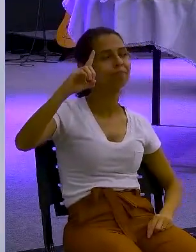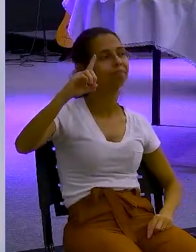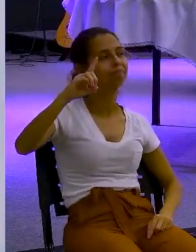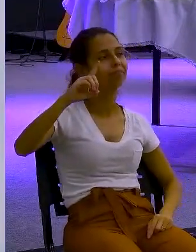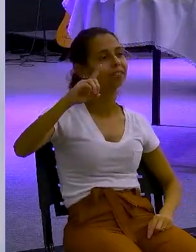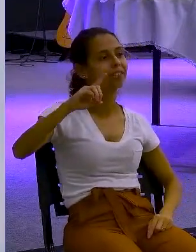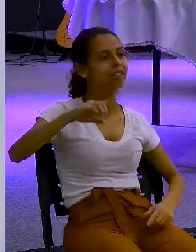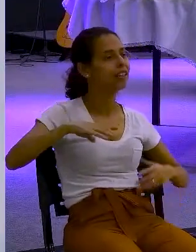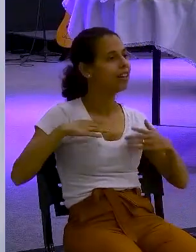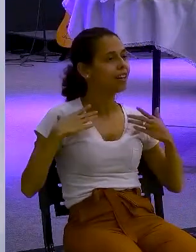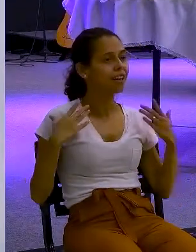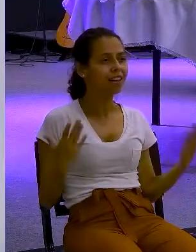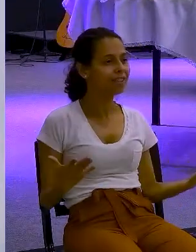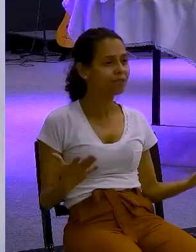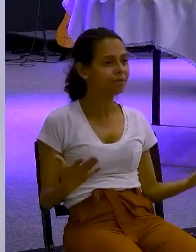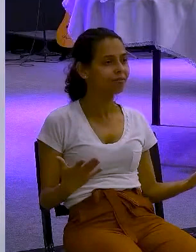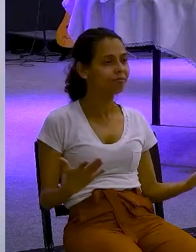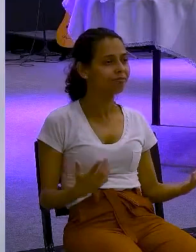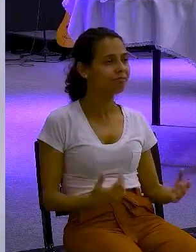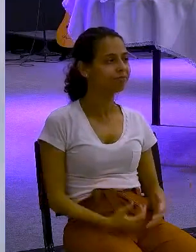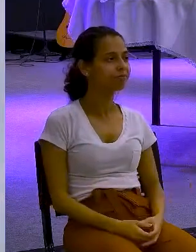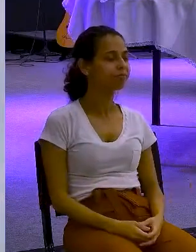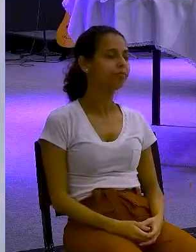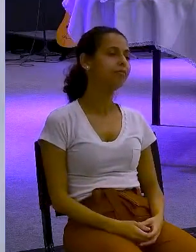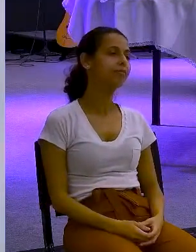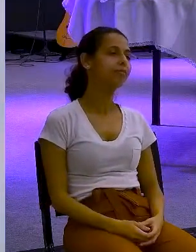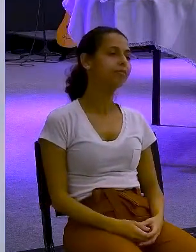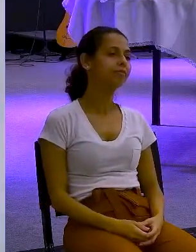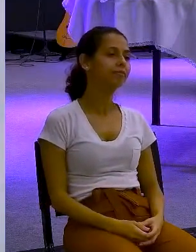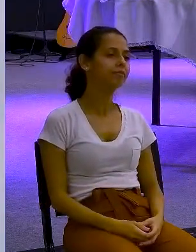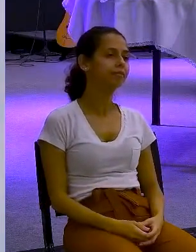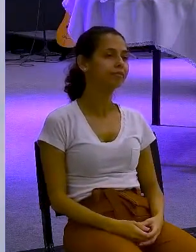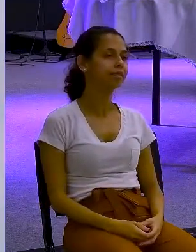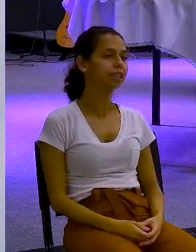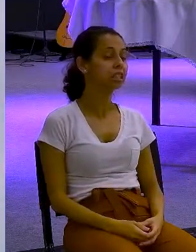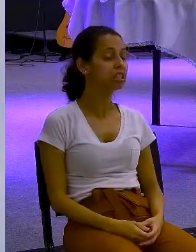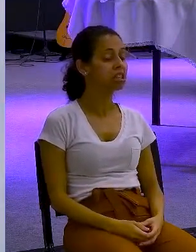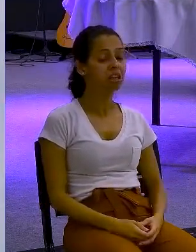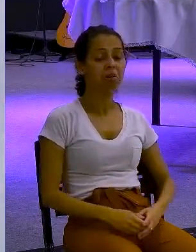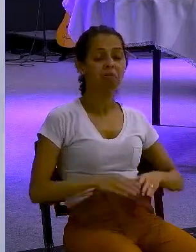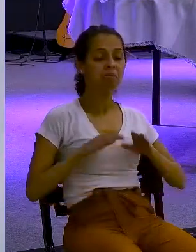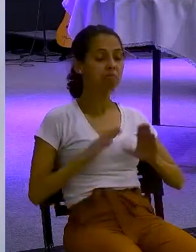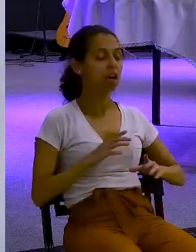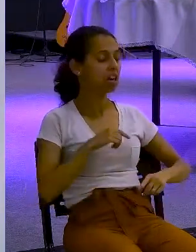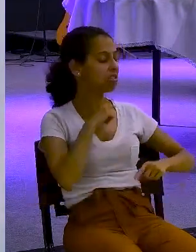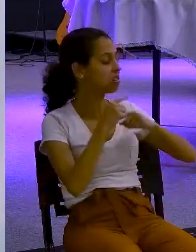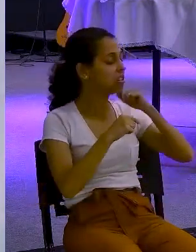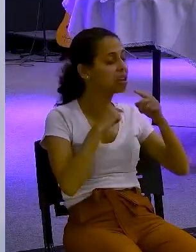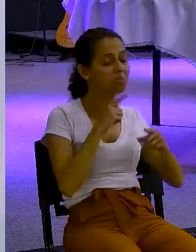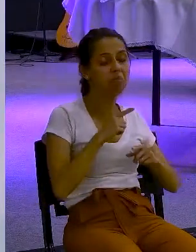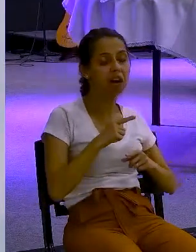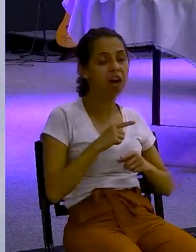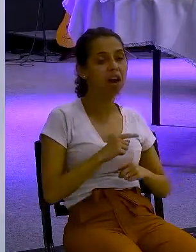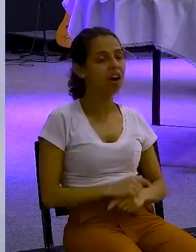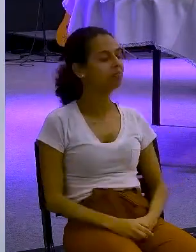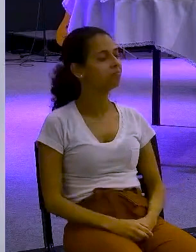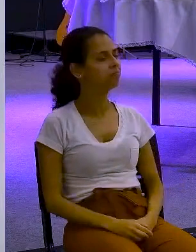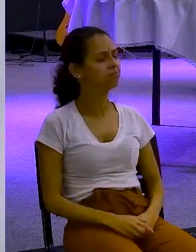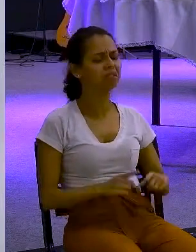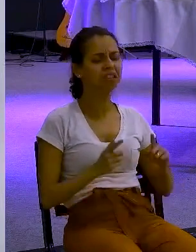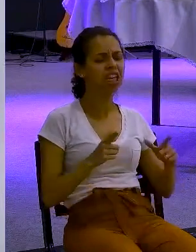estava acontecendo com Isabel. Não há espaço para reclamar, não há espaço para murmurar, não há espaço